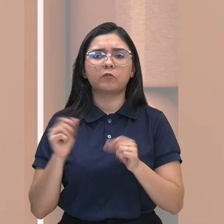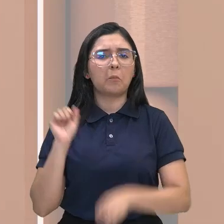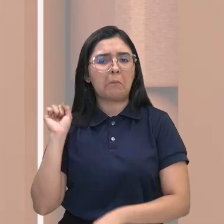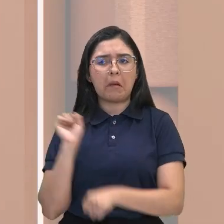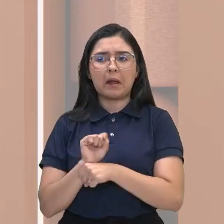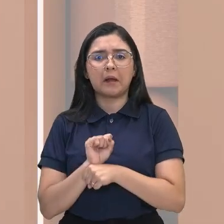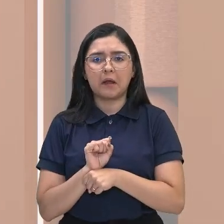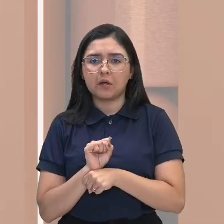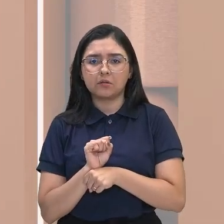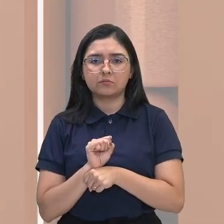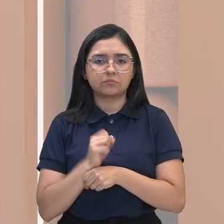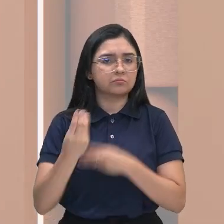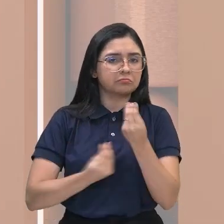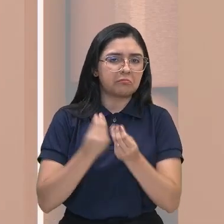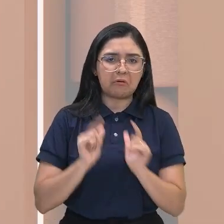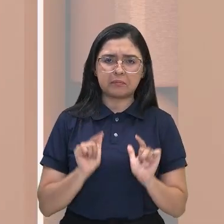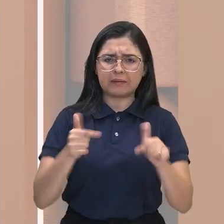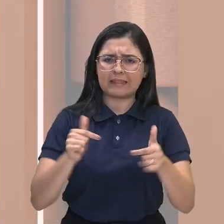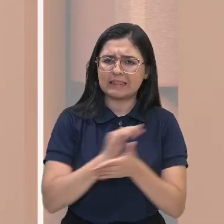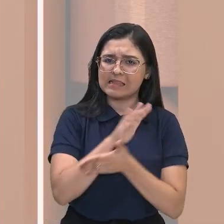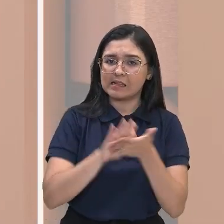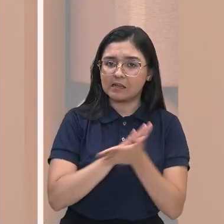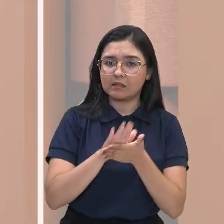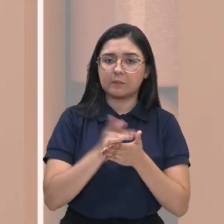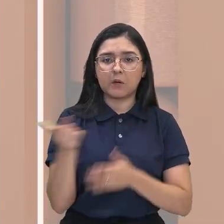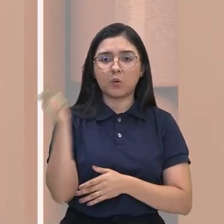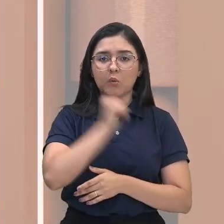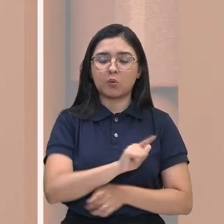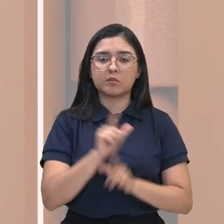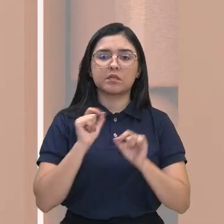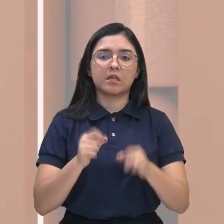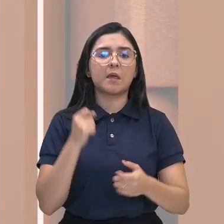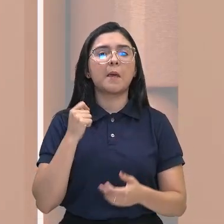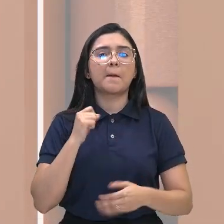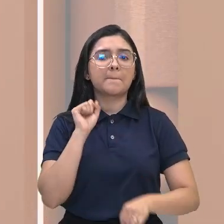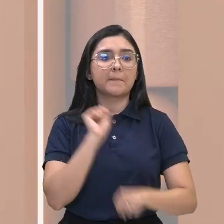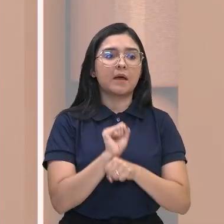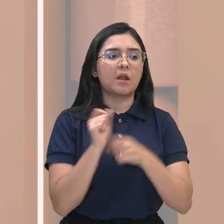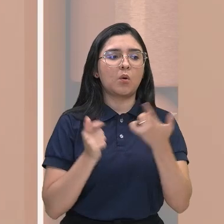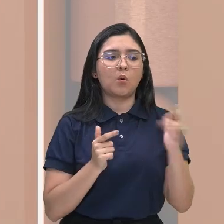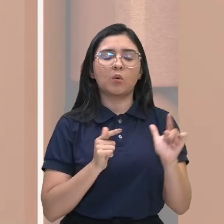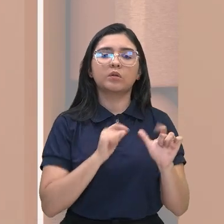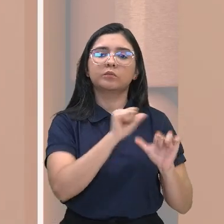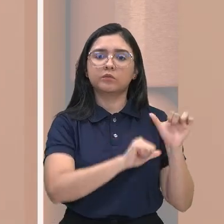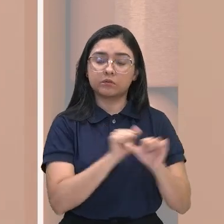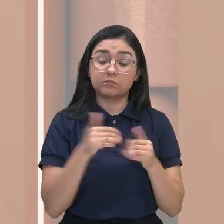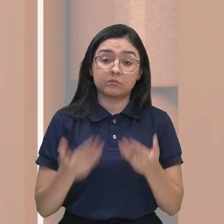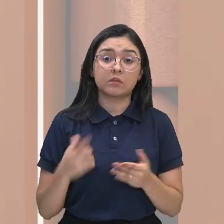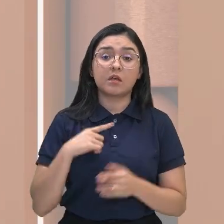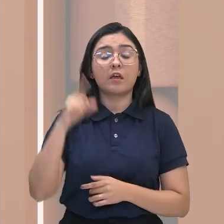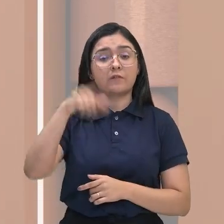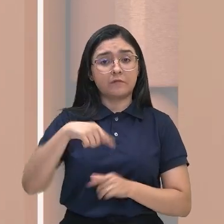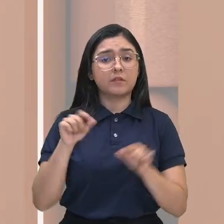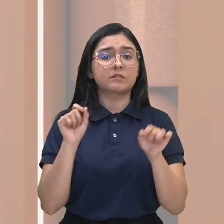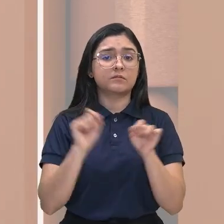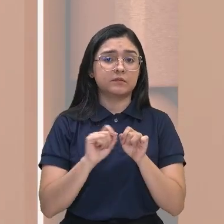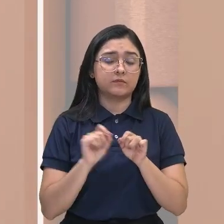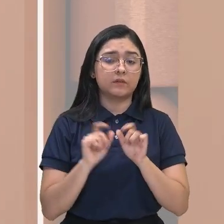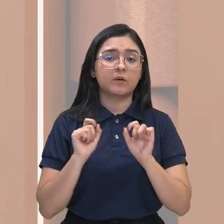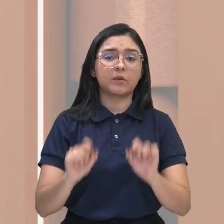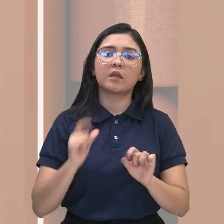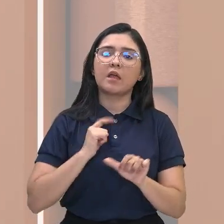ficou de mãos atadas, não fez nada para tentar conter a reforma? Ela fez, que foi justamente a reforma católica ou